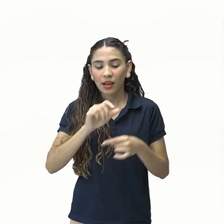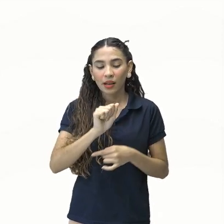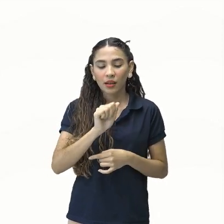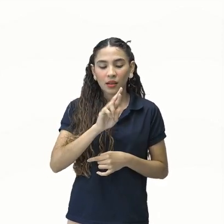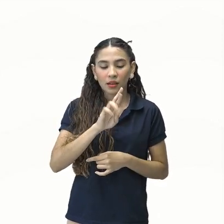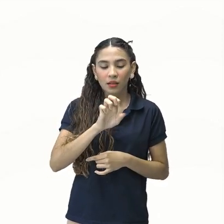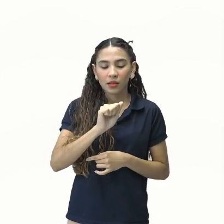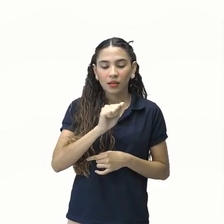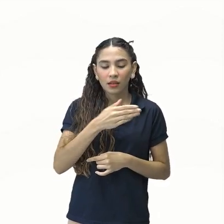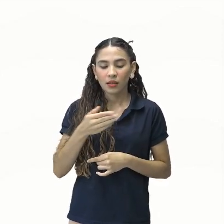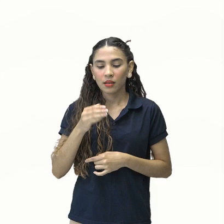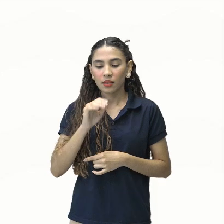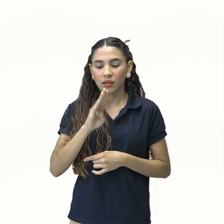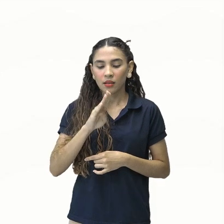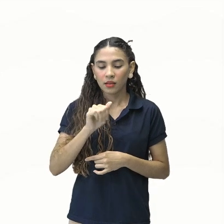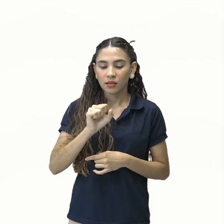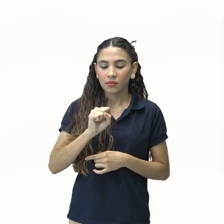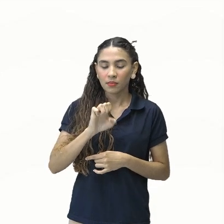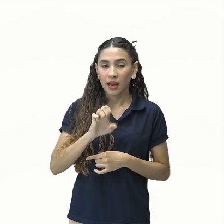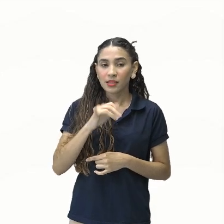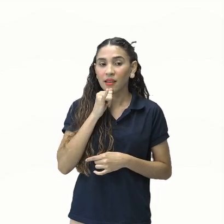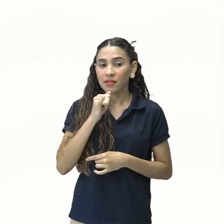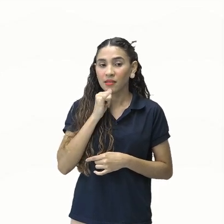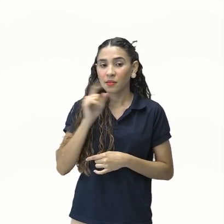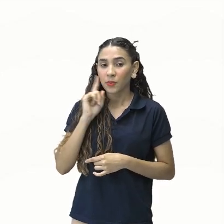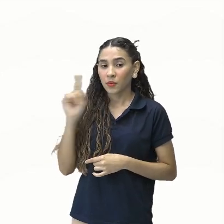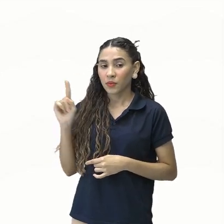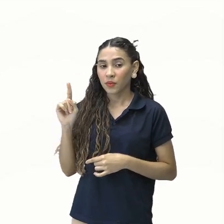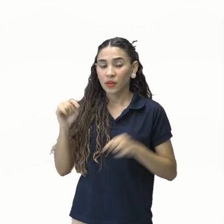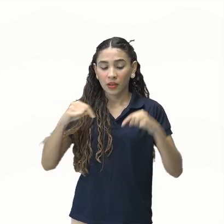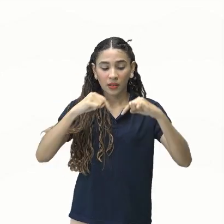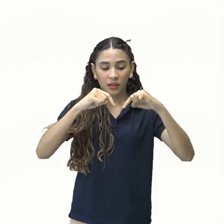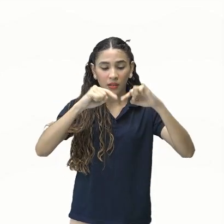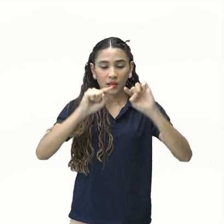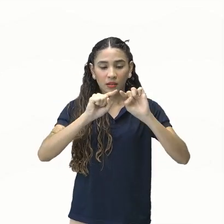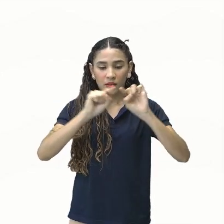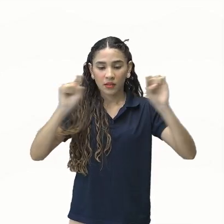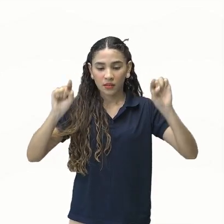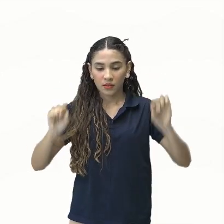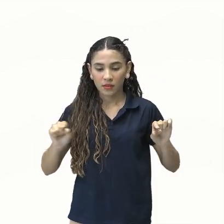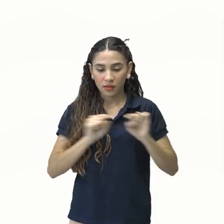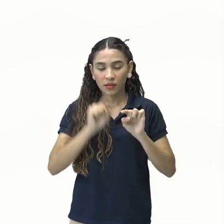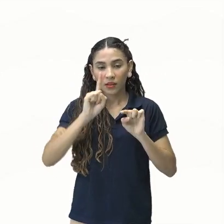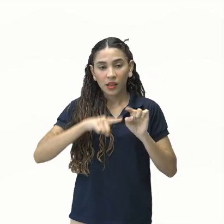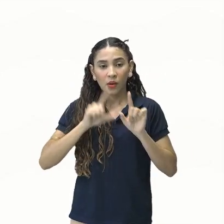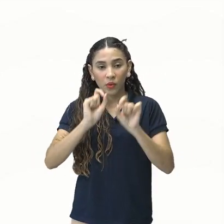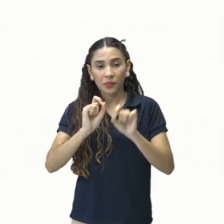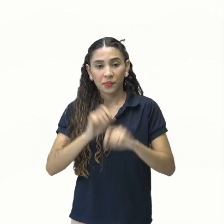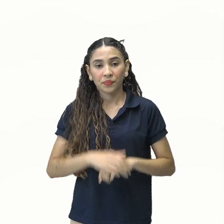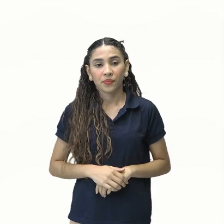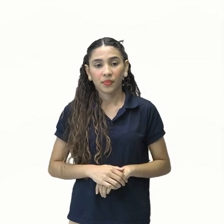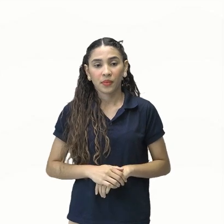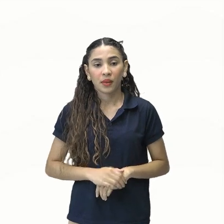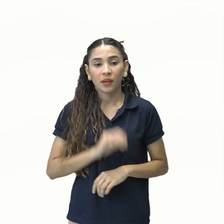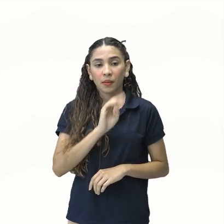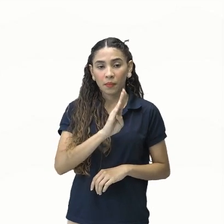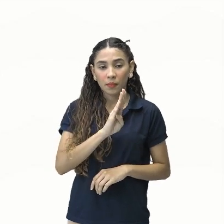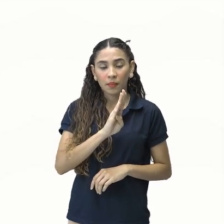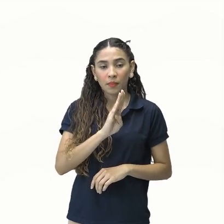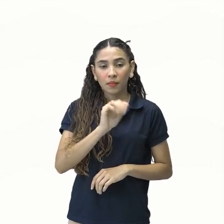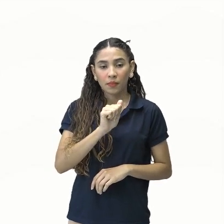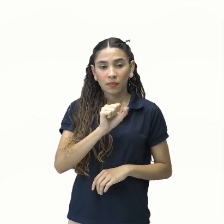base, aqui, de um retângulo, vai ser a minha